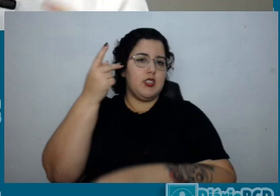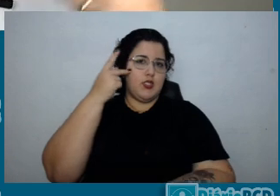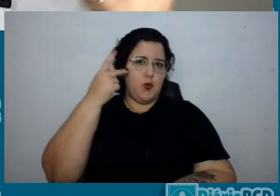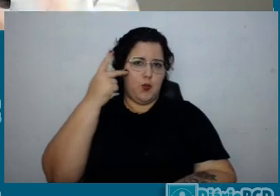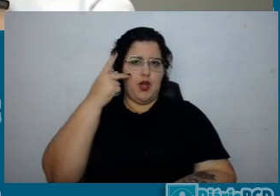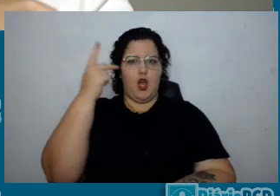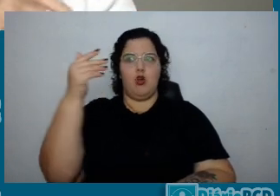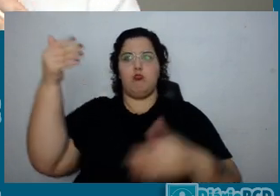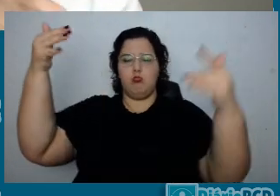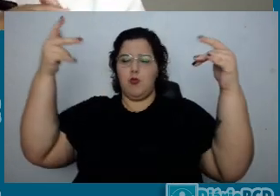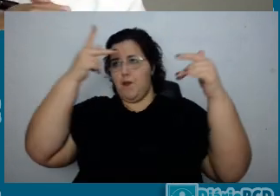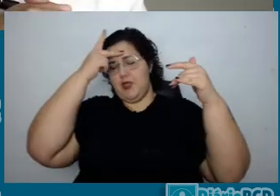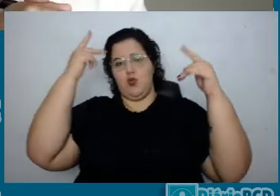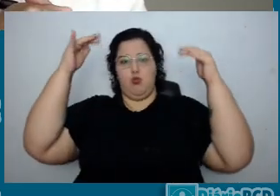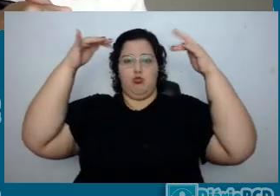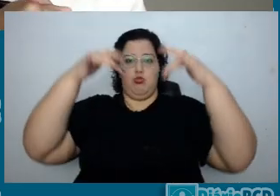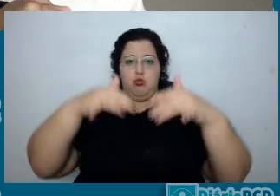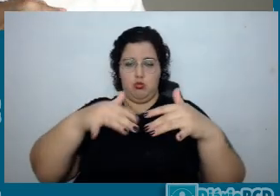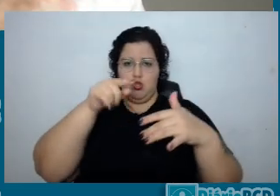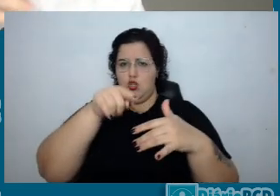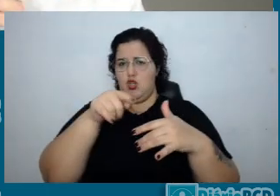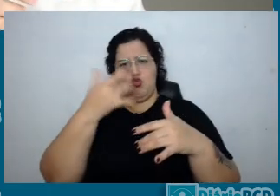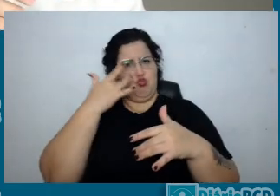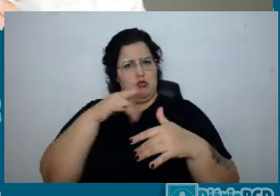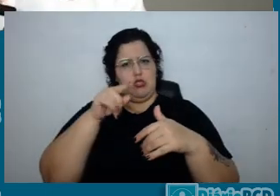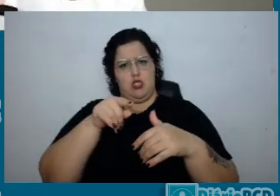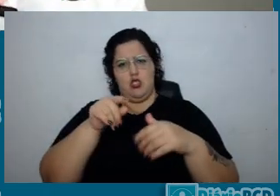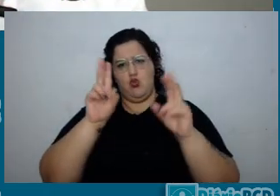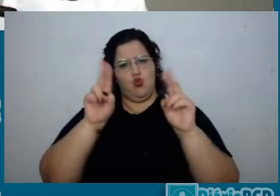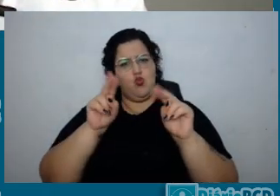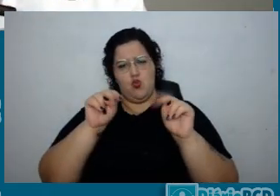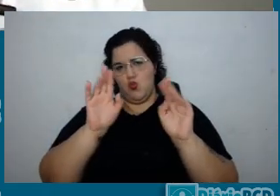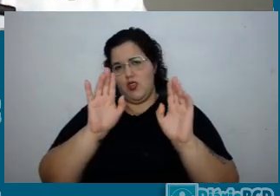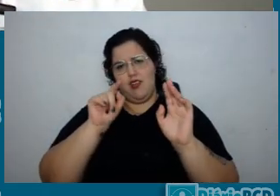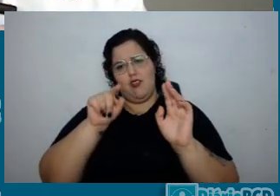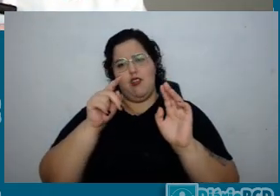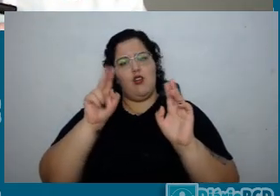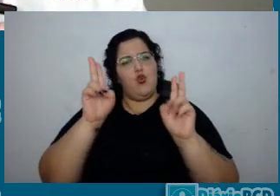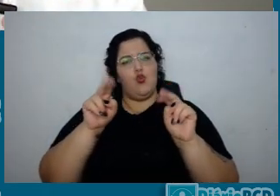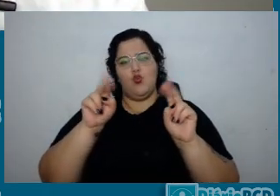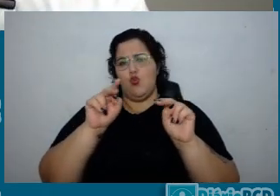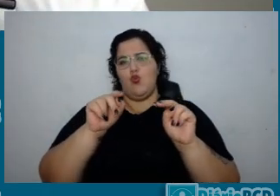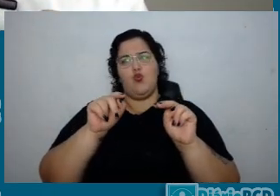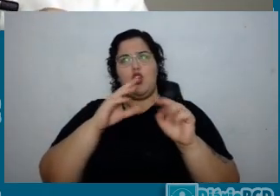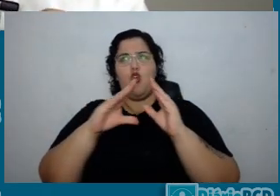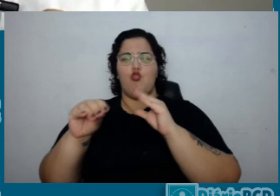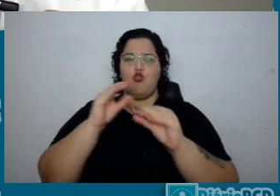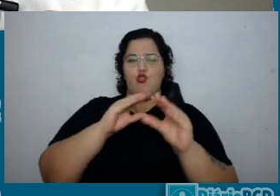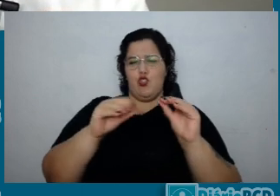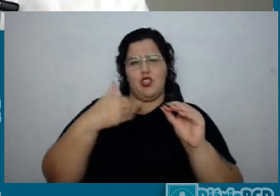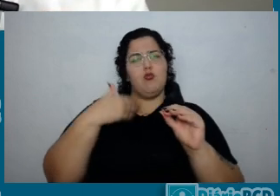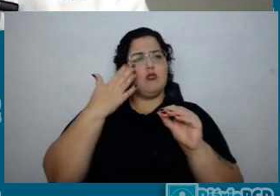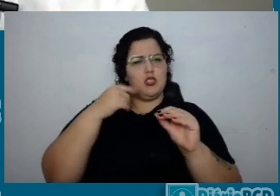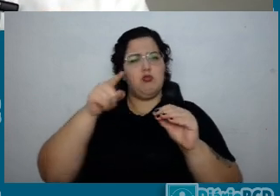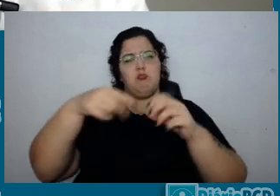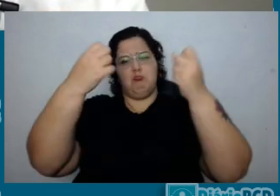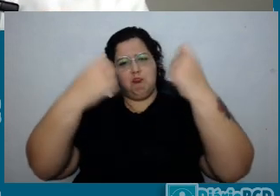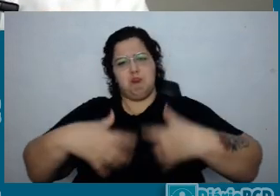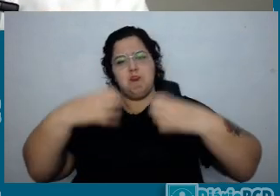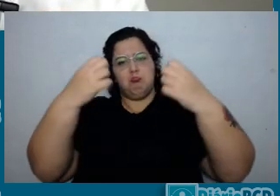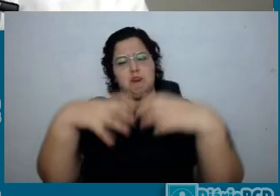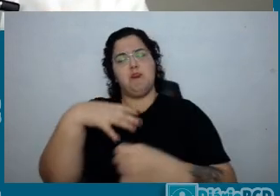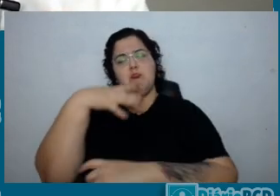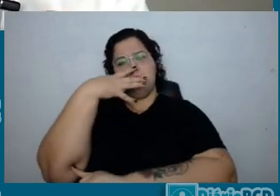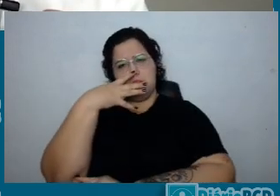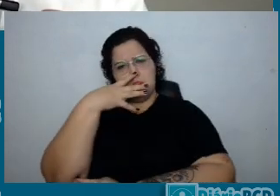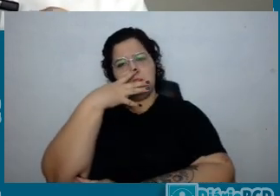Paulo, as pessoas do Brasil todo, esse momento. Você não tem fugido de nenhuma questão. Eu